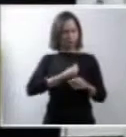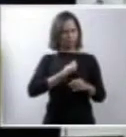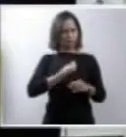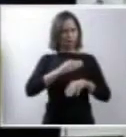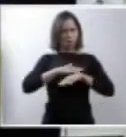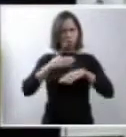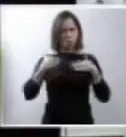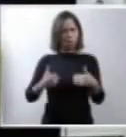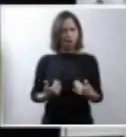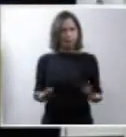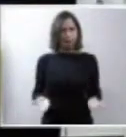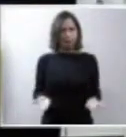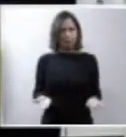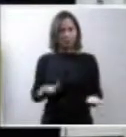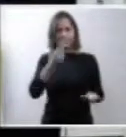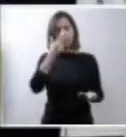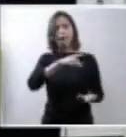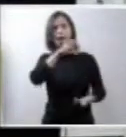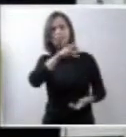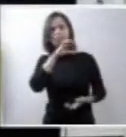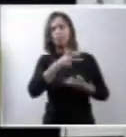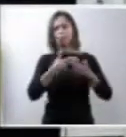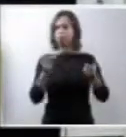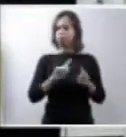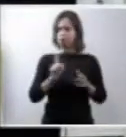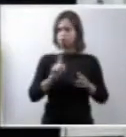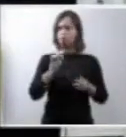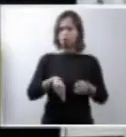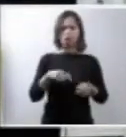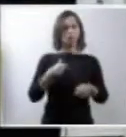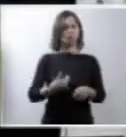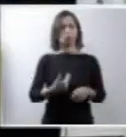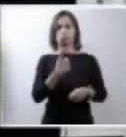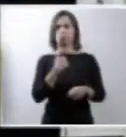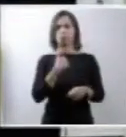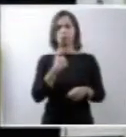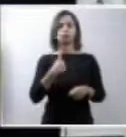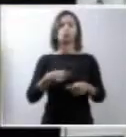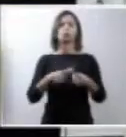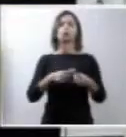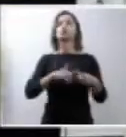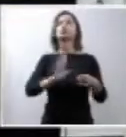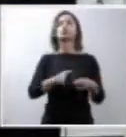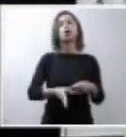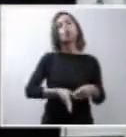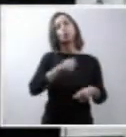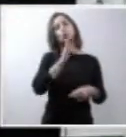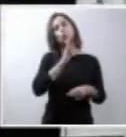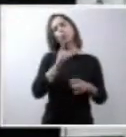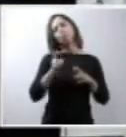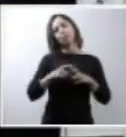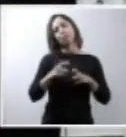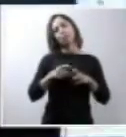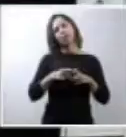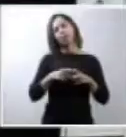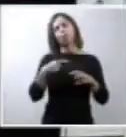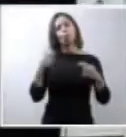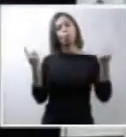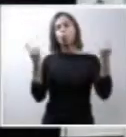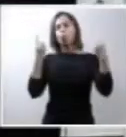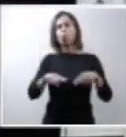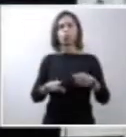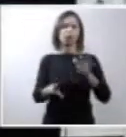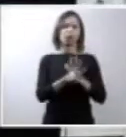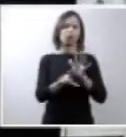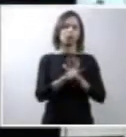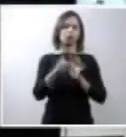humana e, mesmo sob ameaça, eu não posso utilizar meu conhecimento médico em princípios contrários à lei